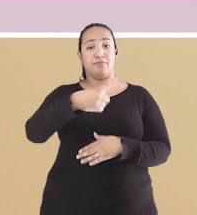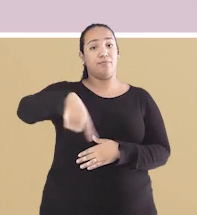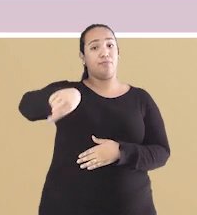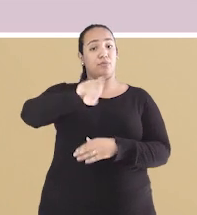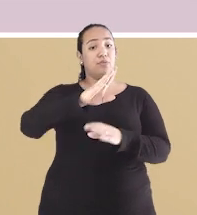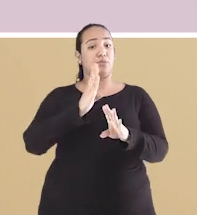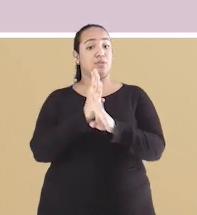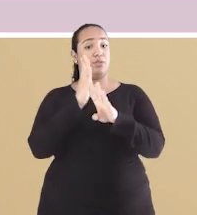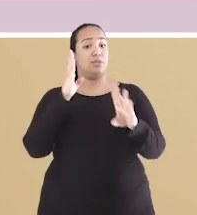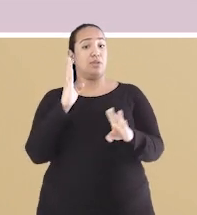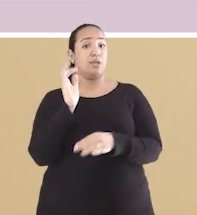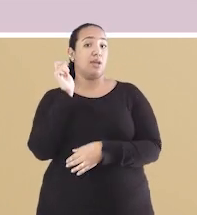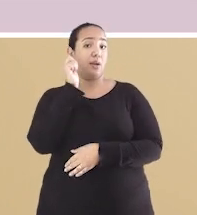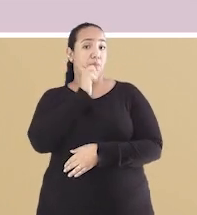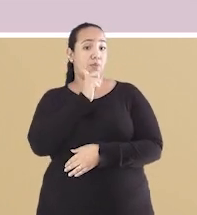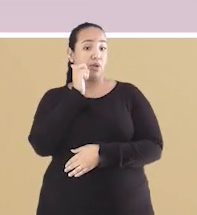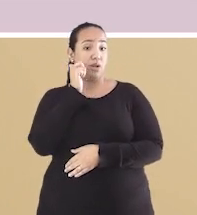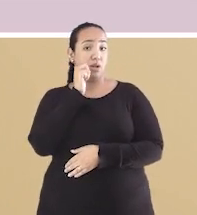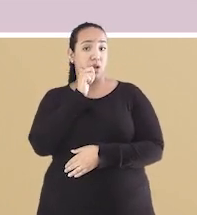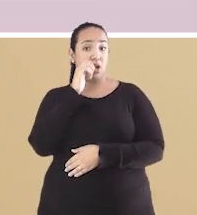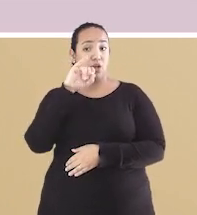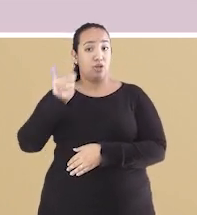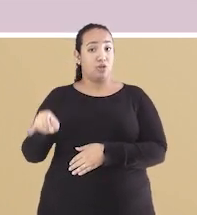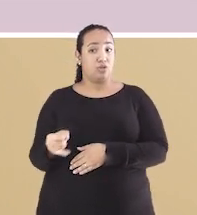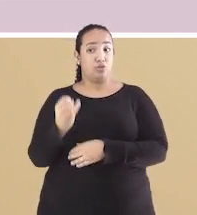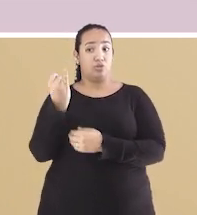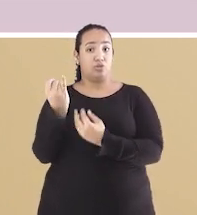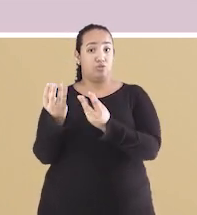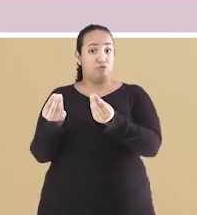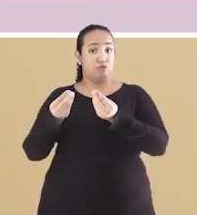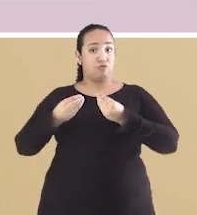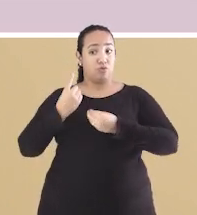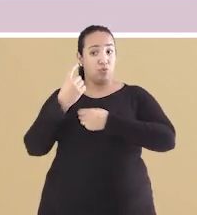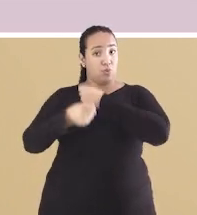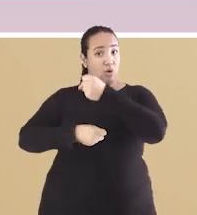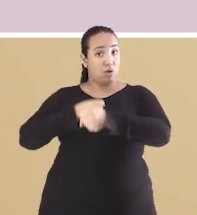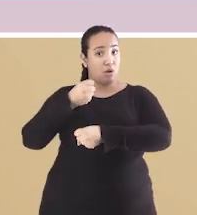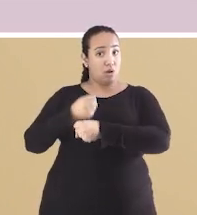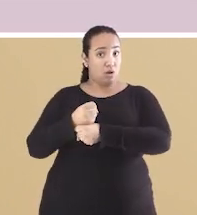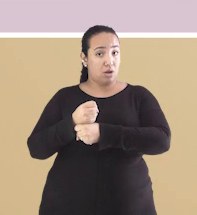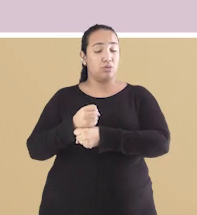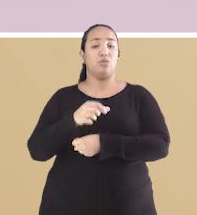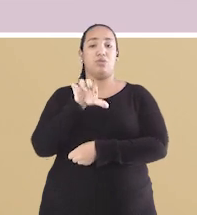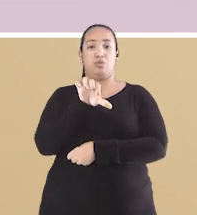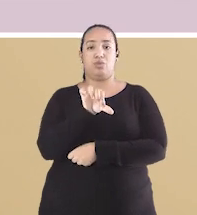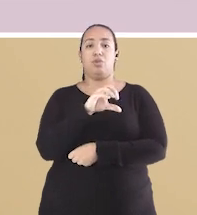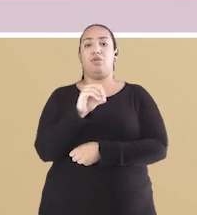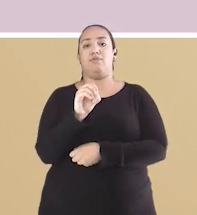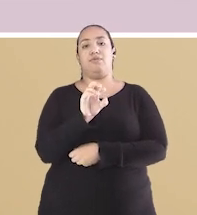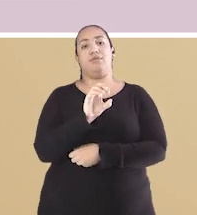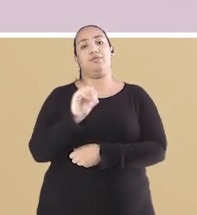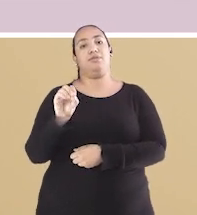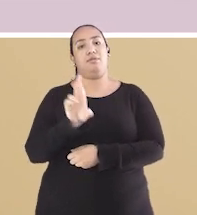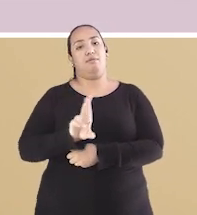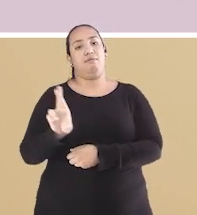assim, nós descobriremos que Jussara recebeu de juros, após um ano, o valor